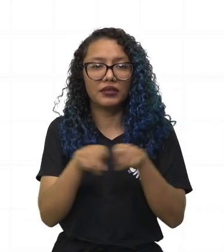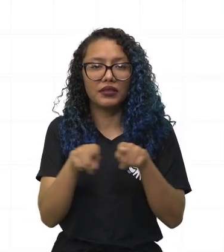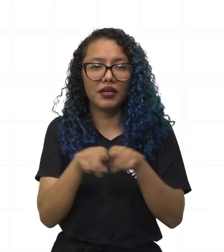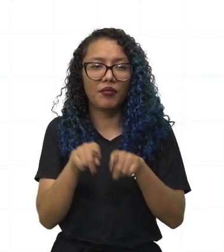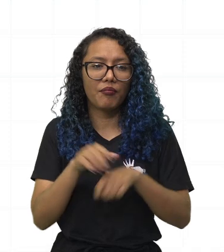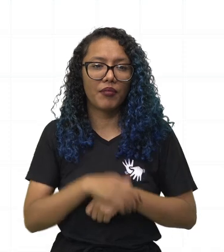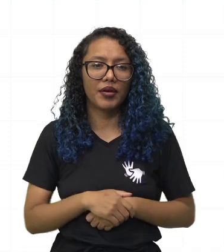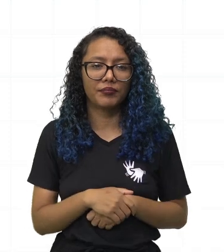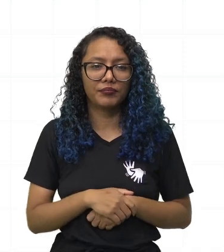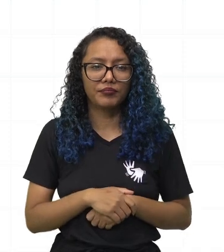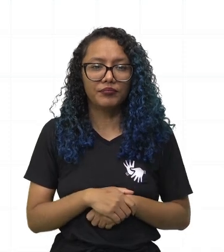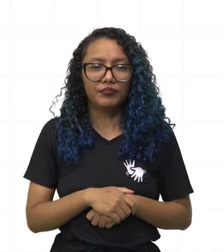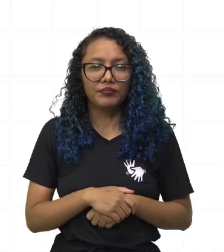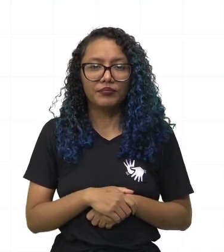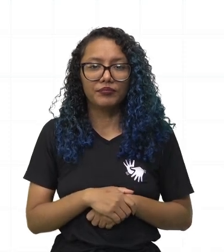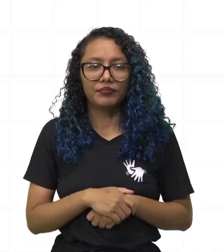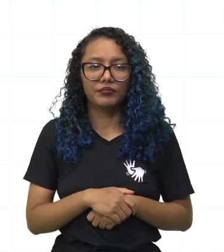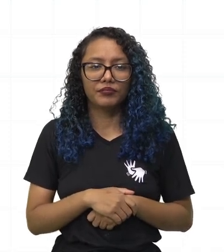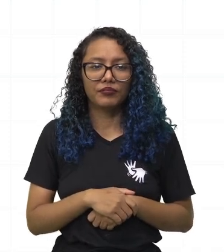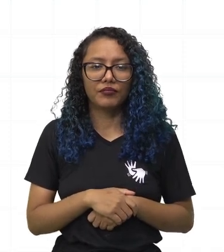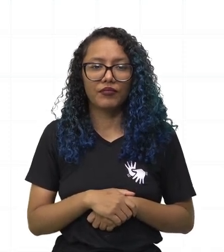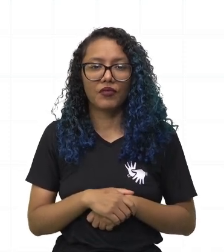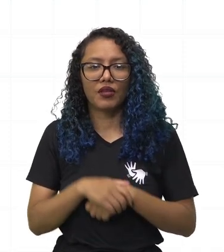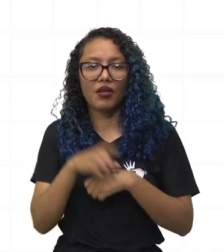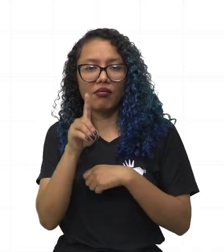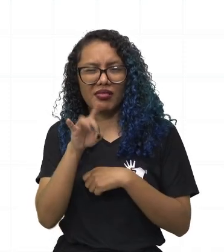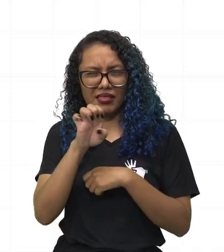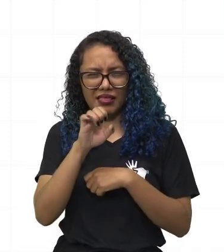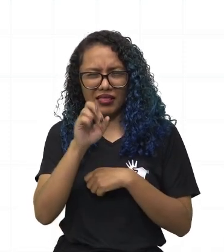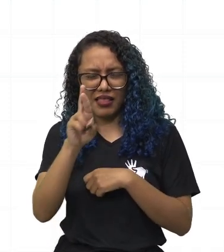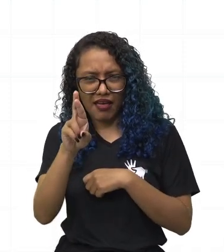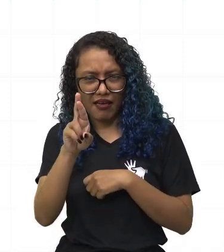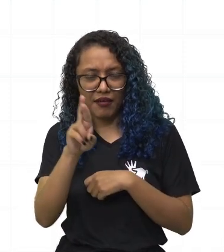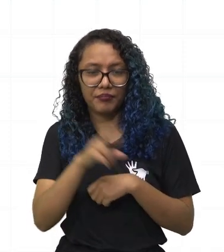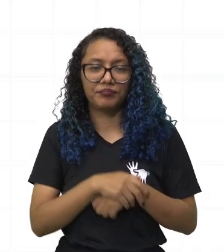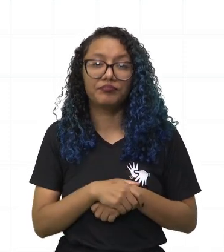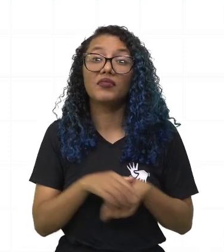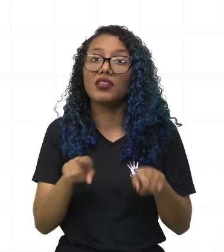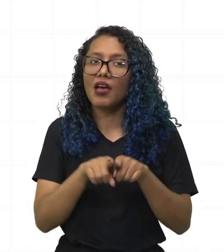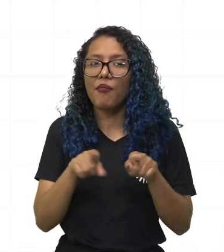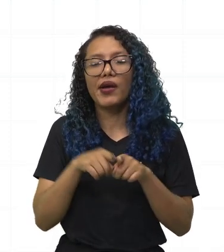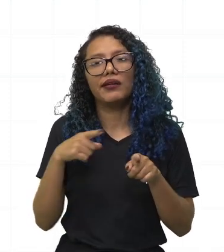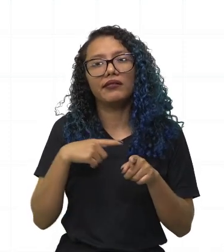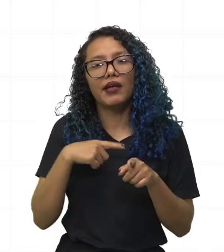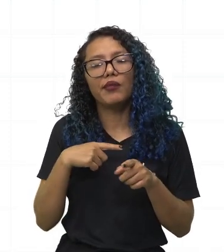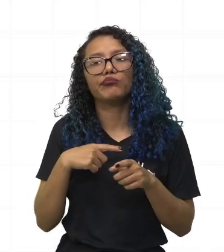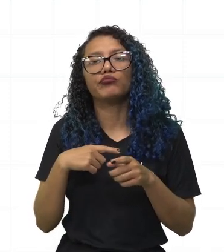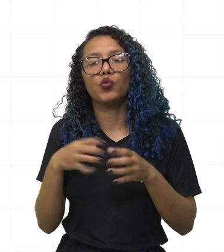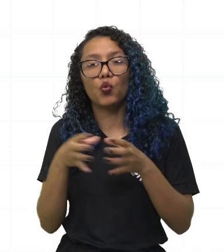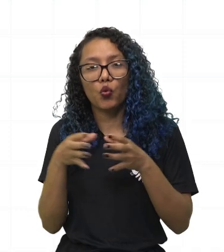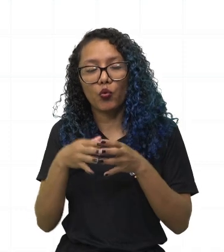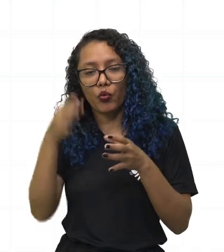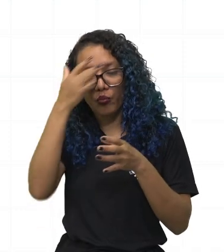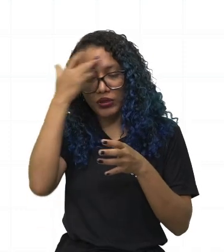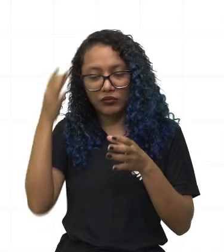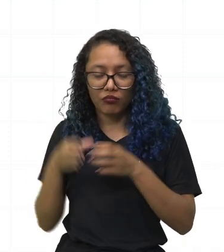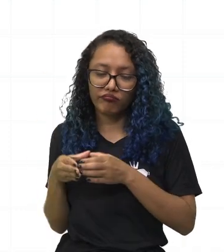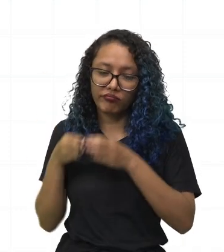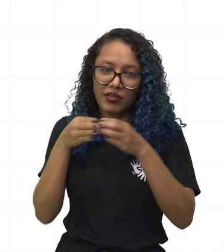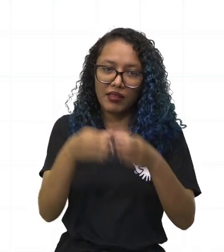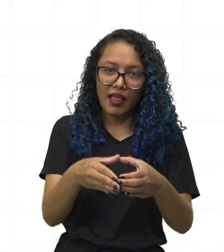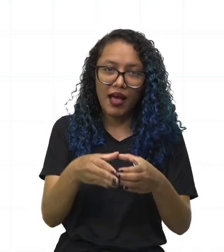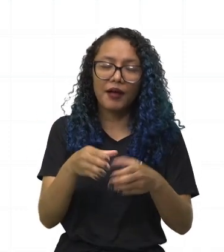Estradas de Rodagem, CODER, e do INEA, que enviaram profissionais e maquinário para livrar vias